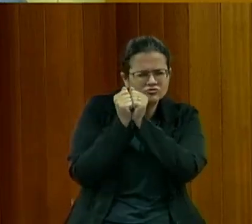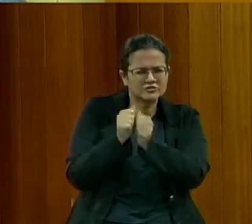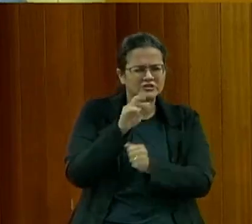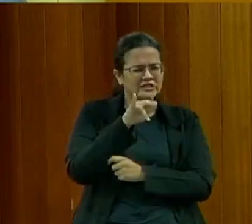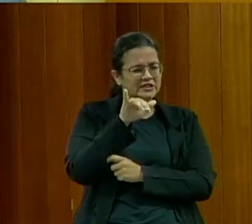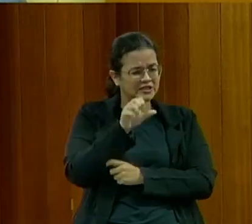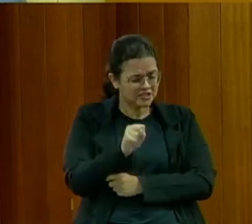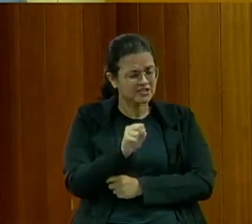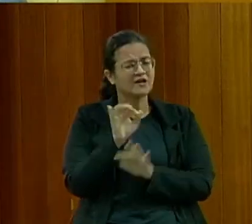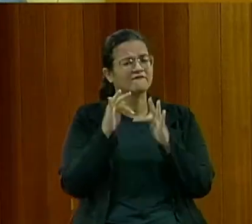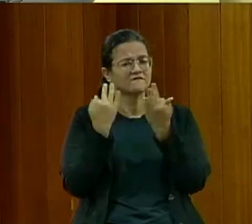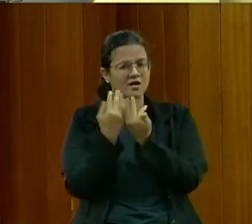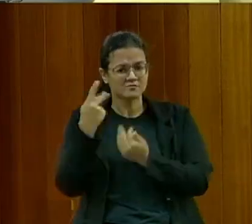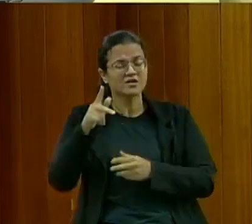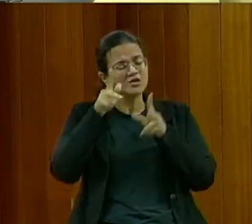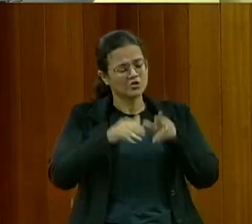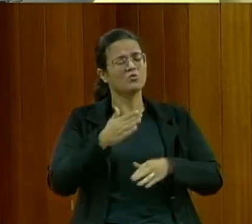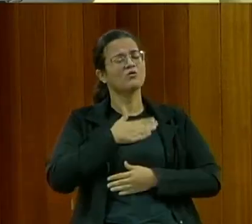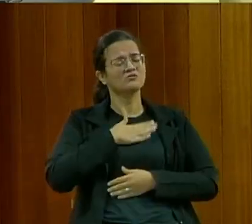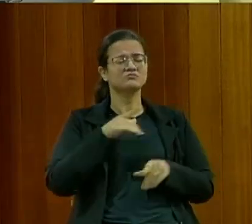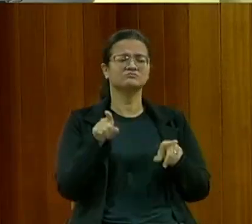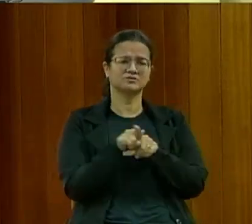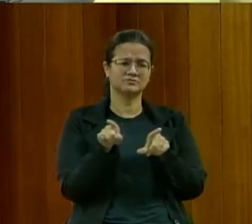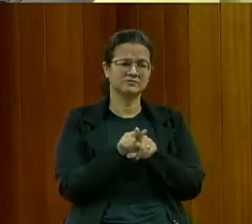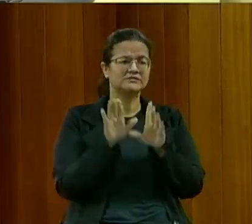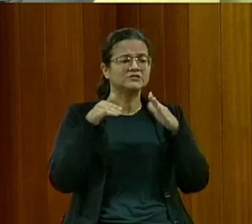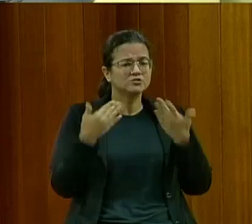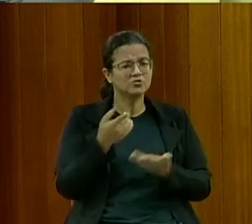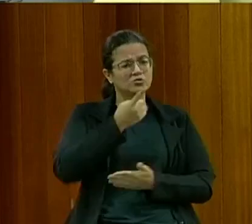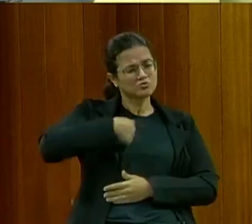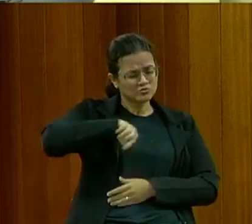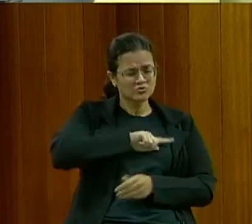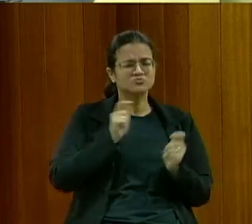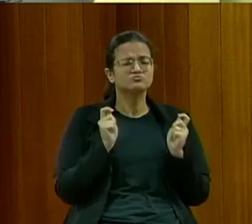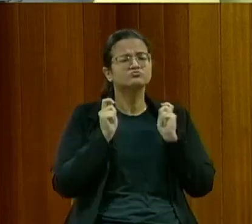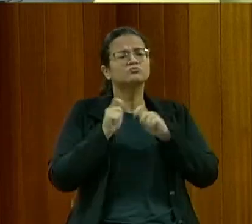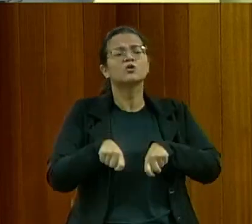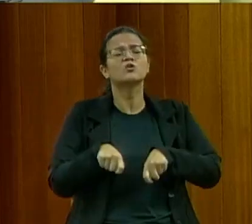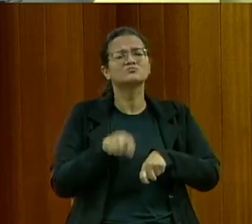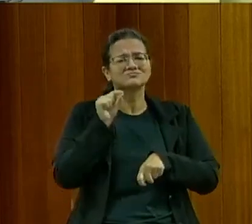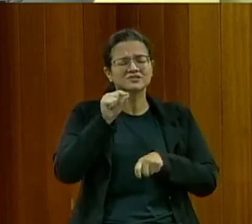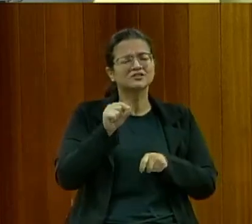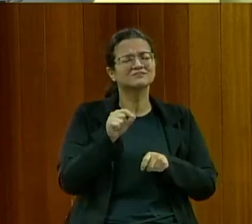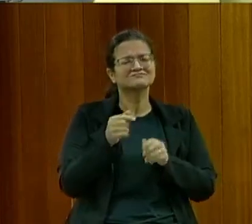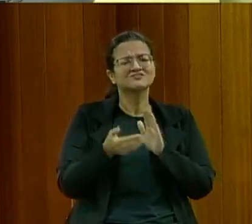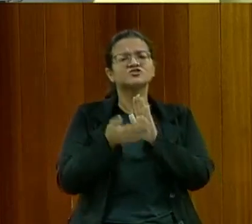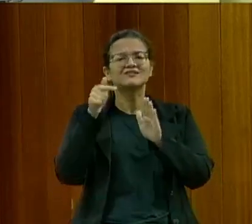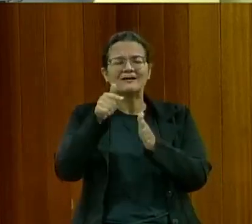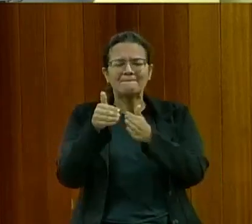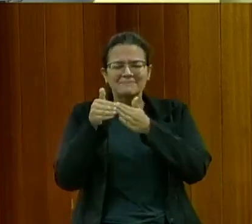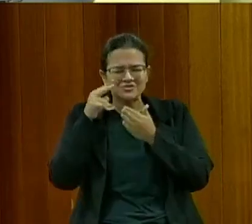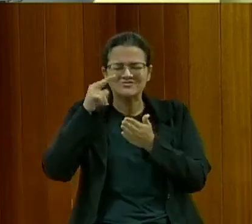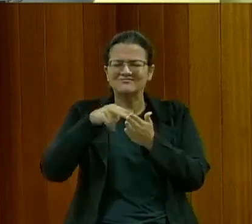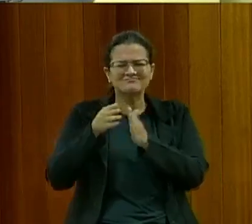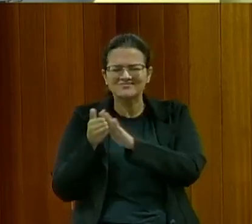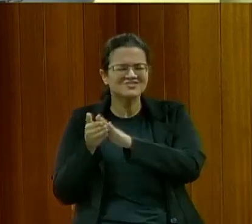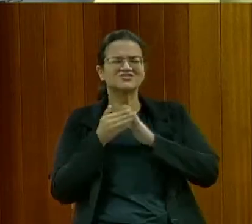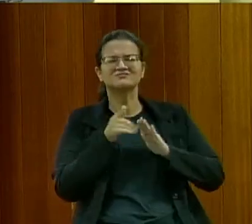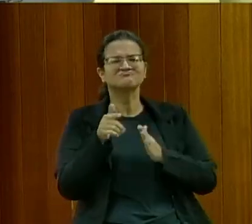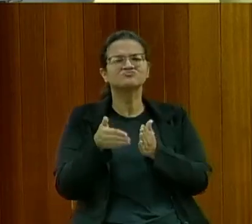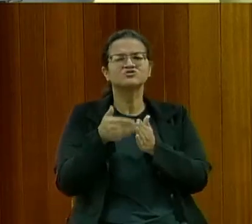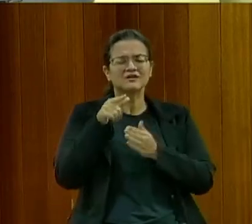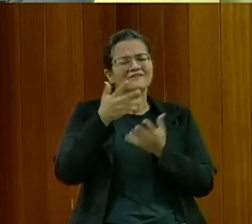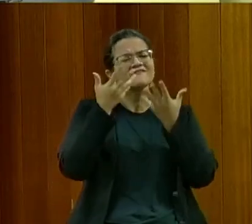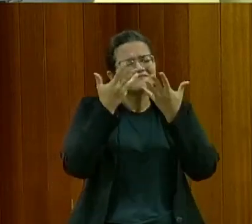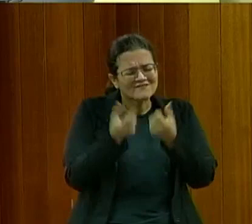eu. Então, que nós possamos retirar essa diligência, não vamos dar, ouvir a raposa se ela pode ou